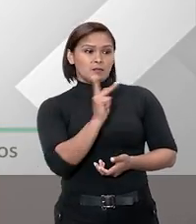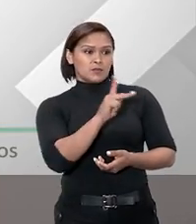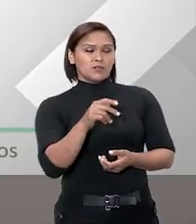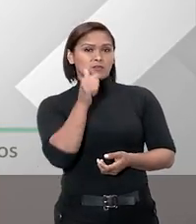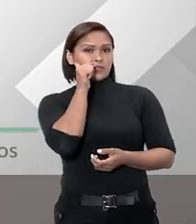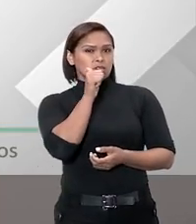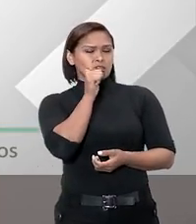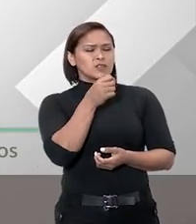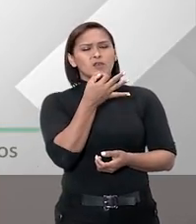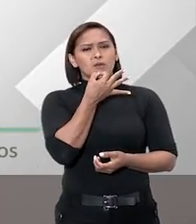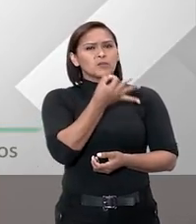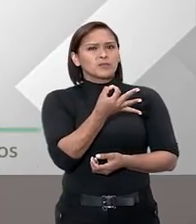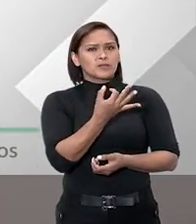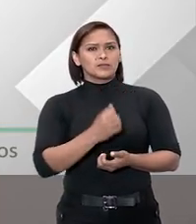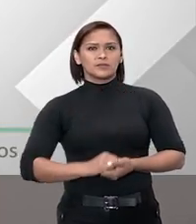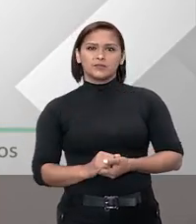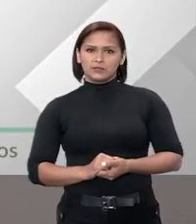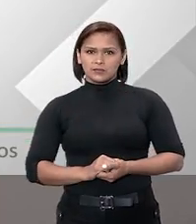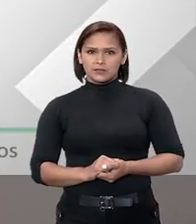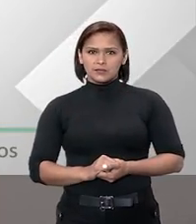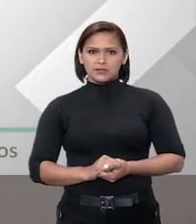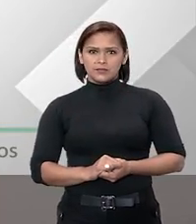Professora Sandra, e na sua opinião?